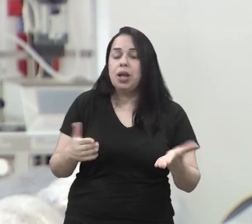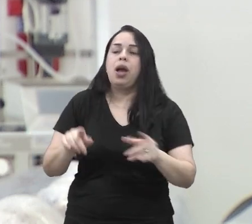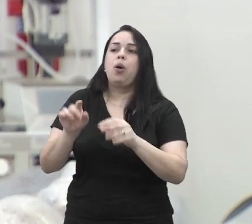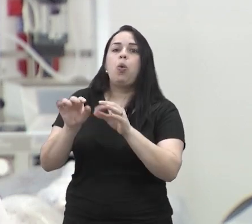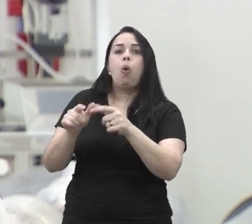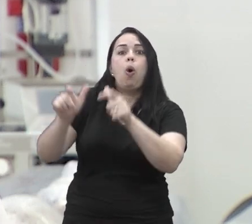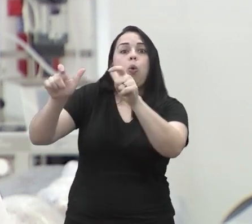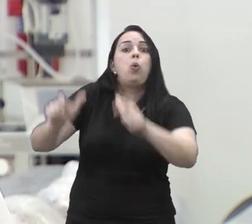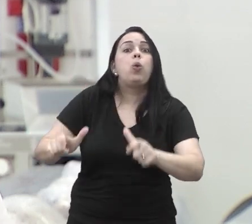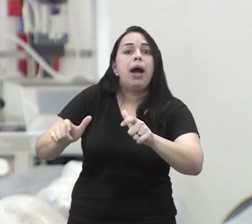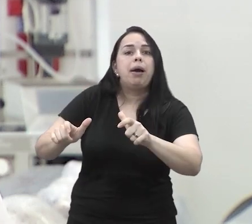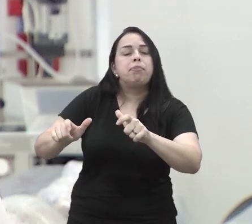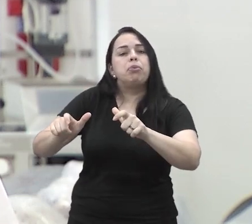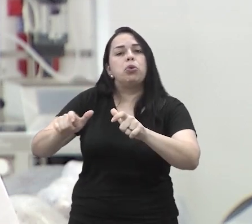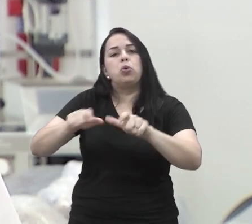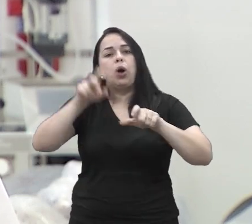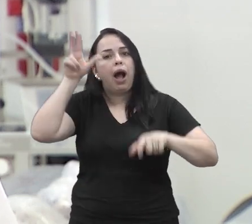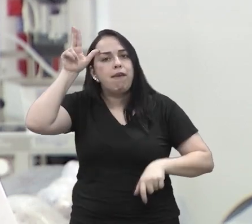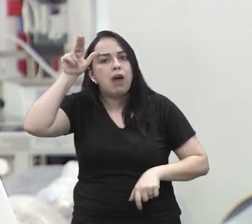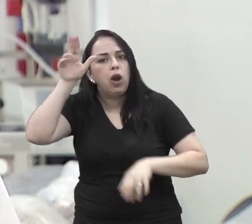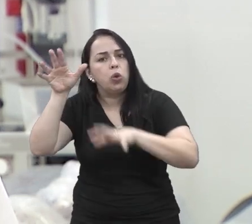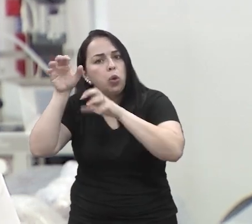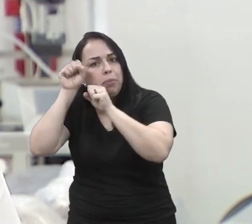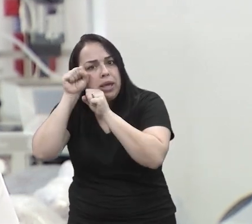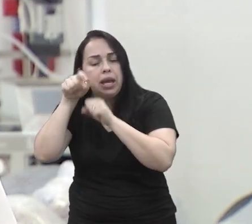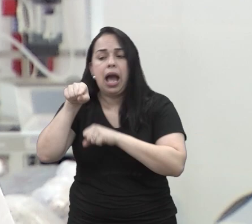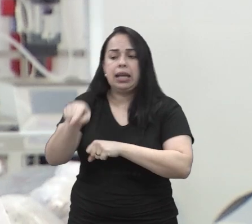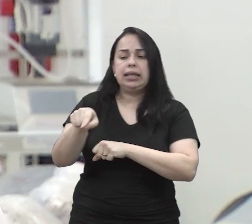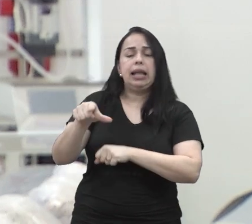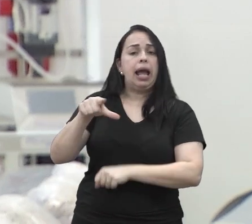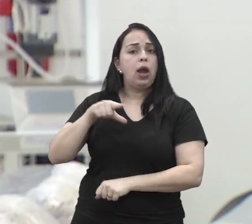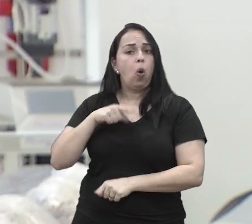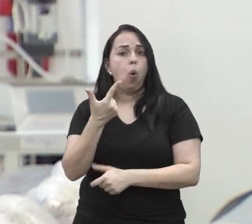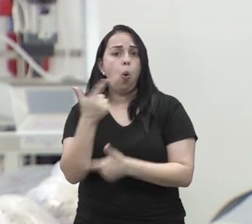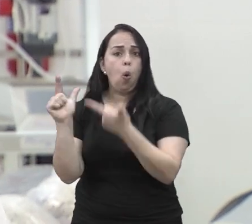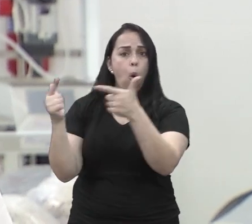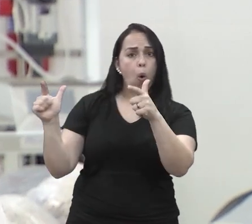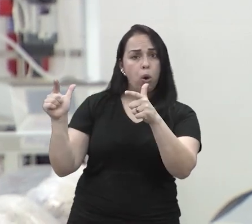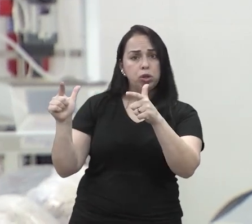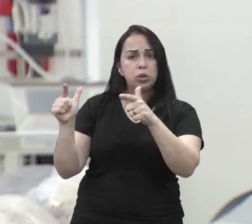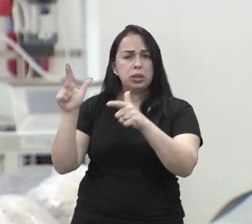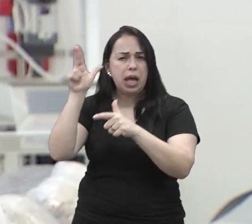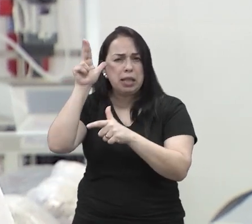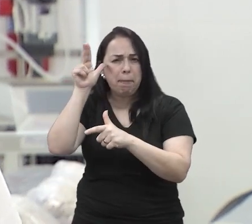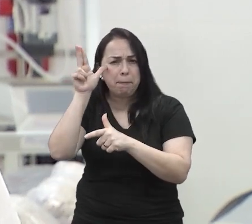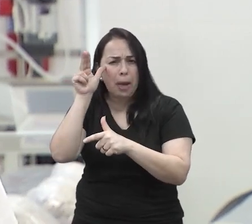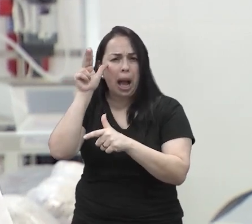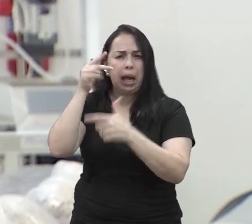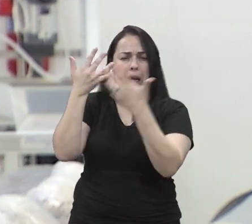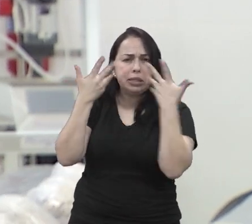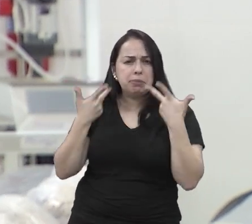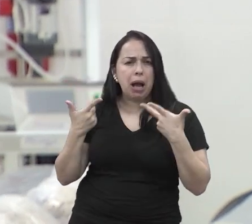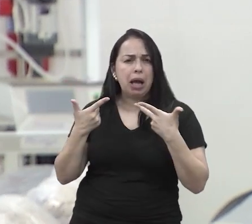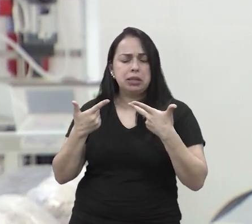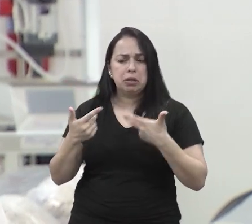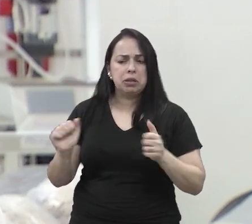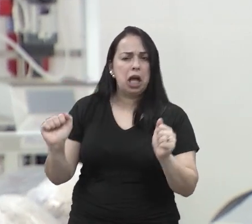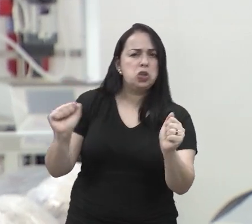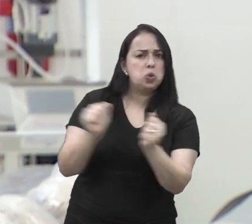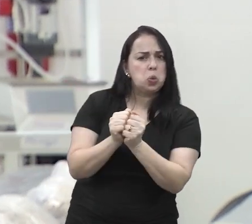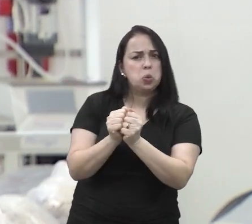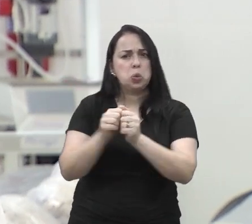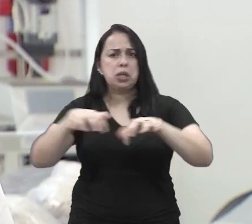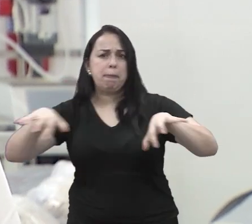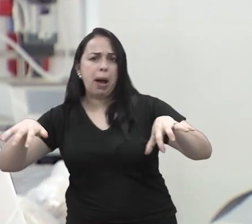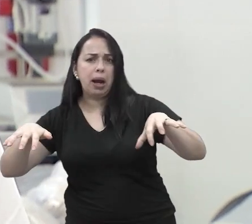por dia? Quais as fazendas vão ter o pouso? Essas fazendas têm outros animais? Esses animais e vamos ficar junto